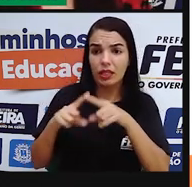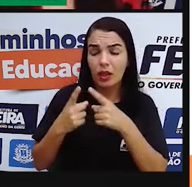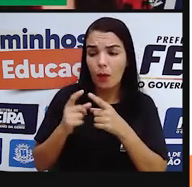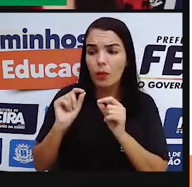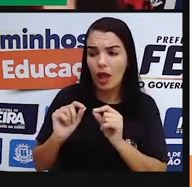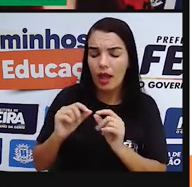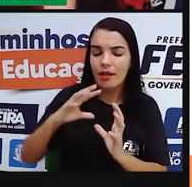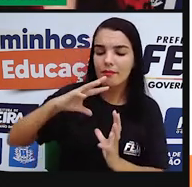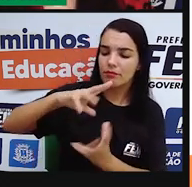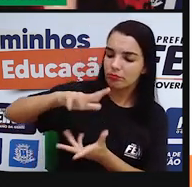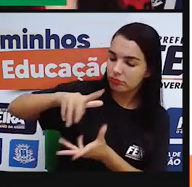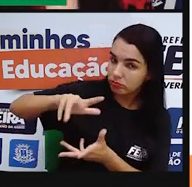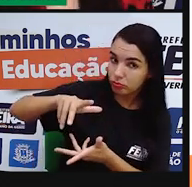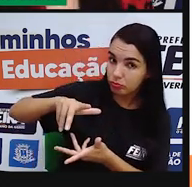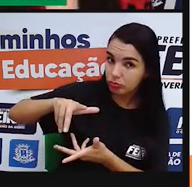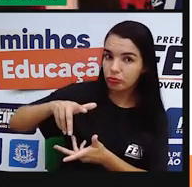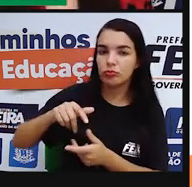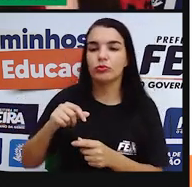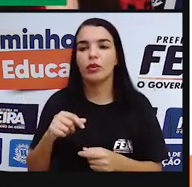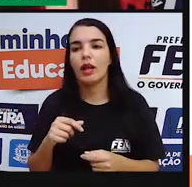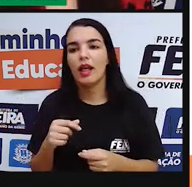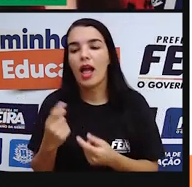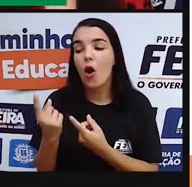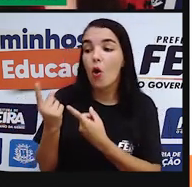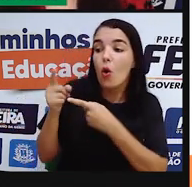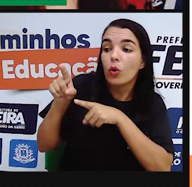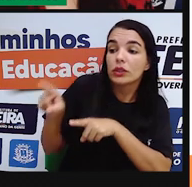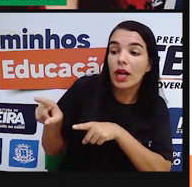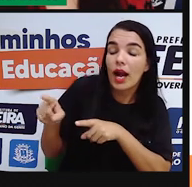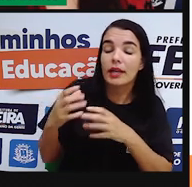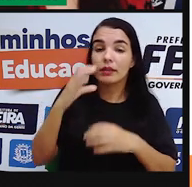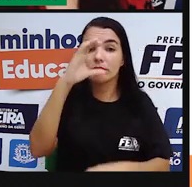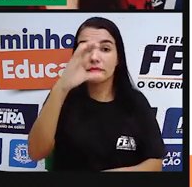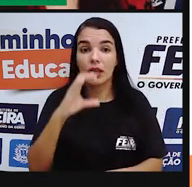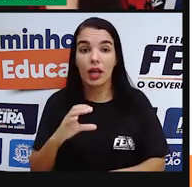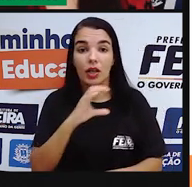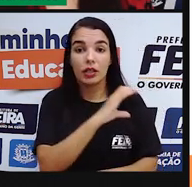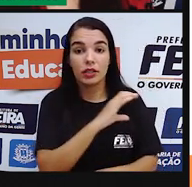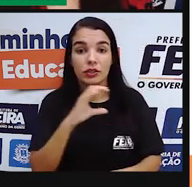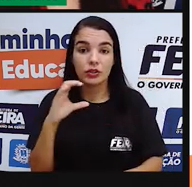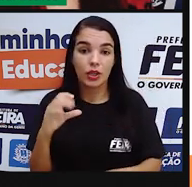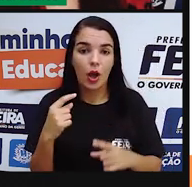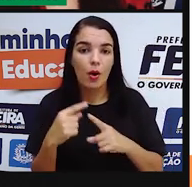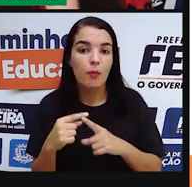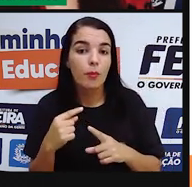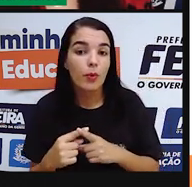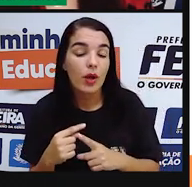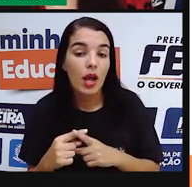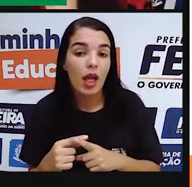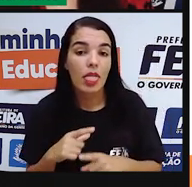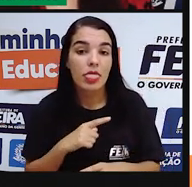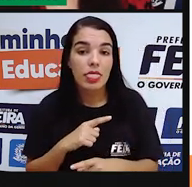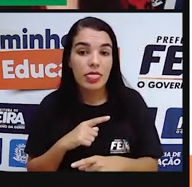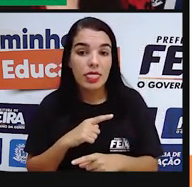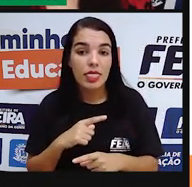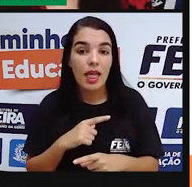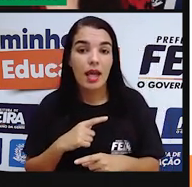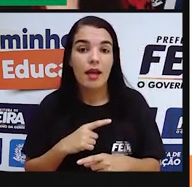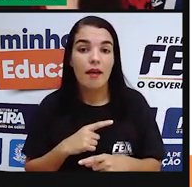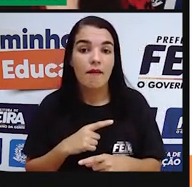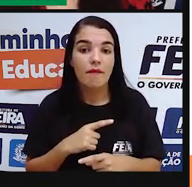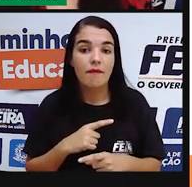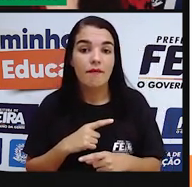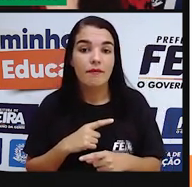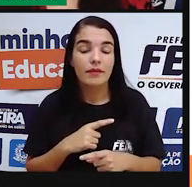ou seja, contrária à doutrina cristã. Porque as festas que deram origem às festas juninas